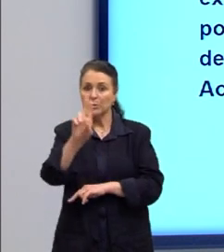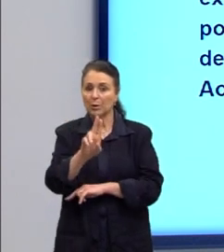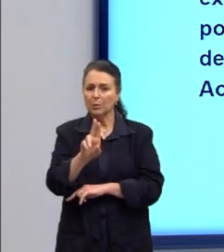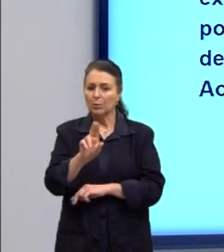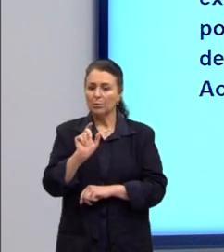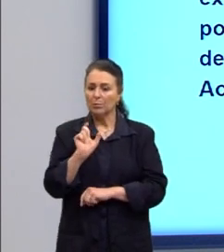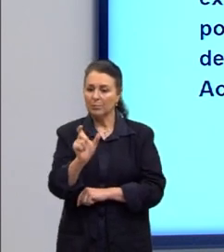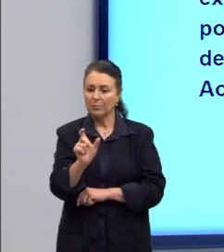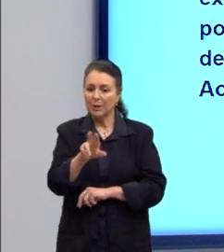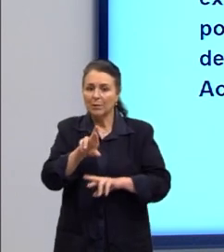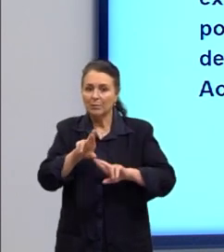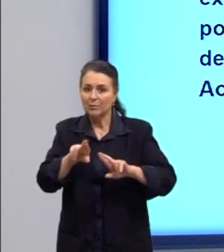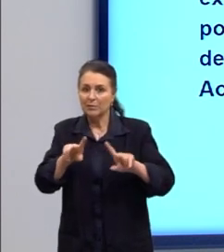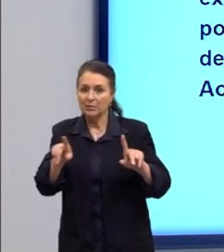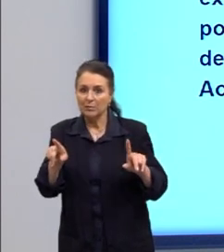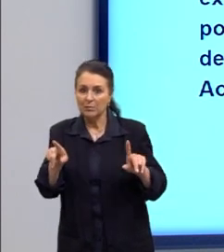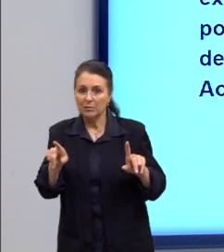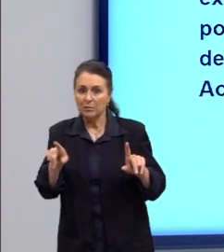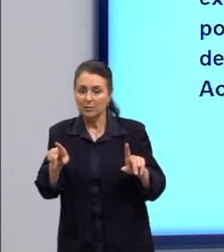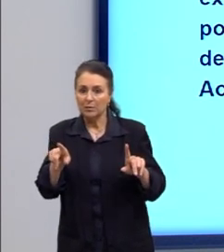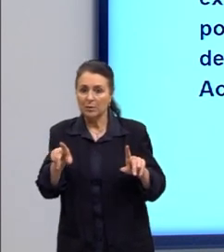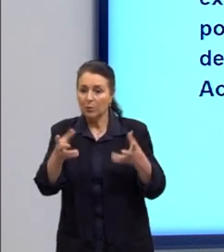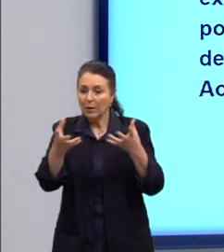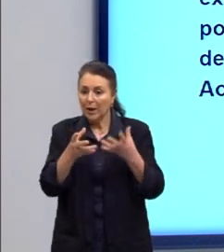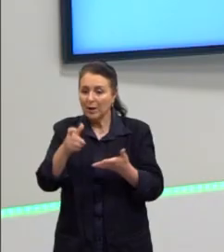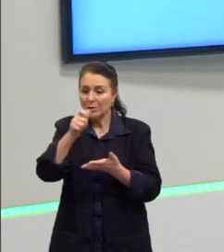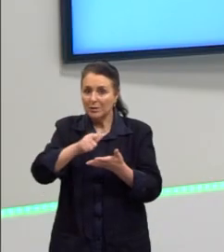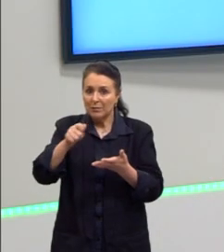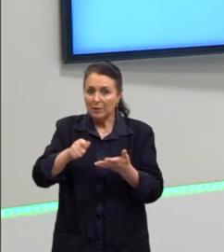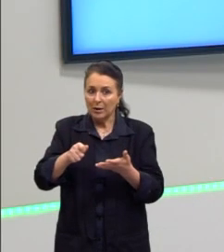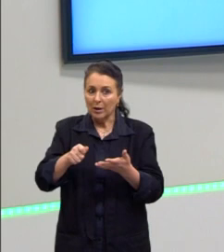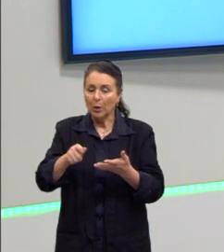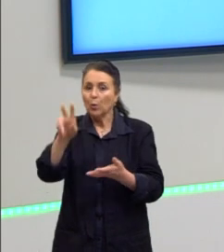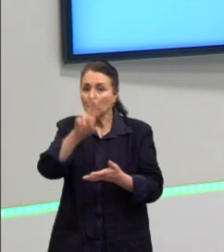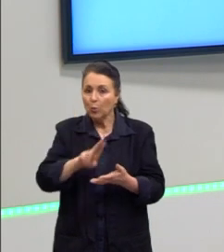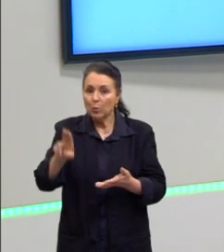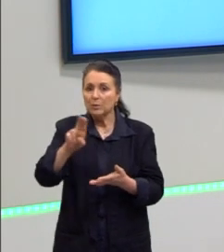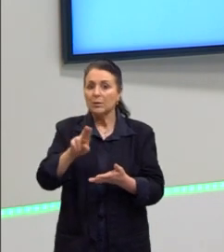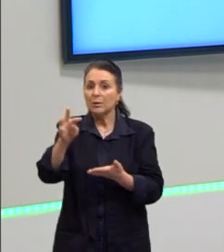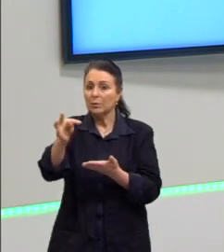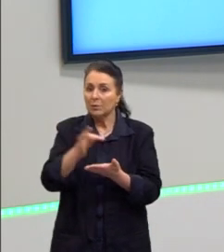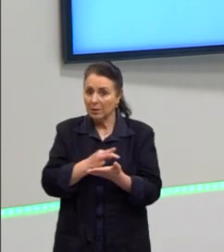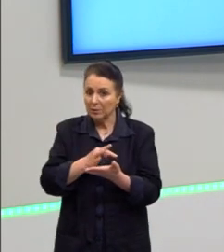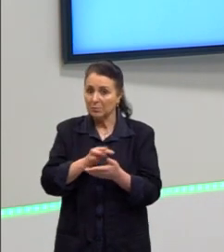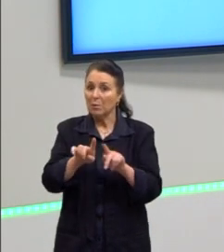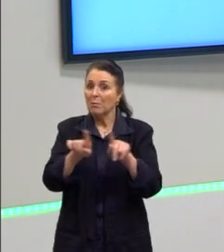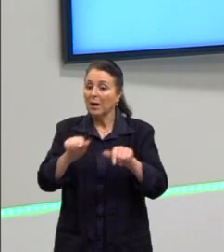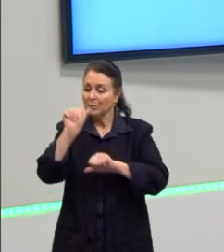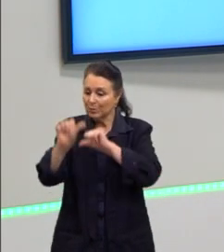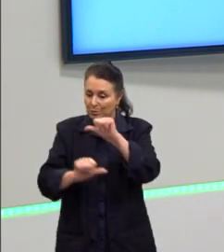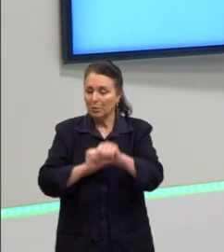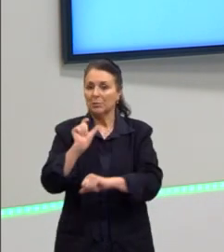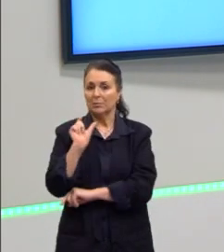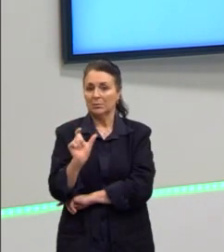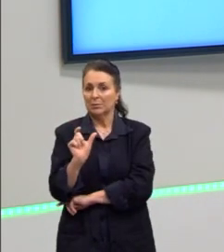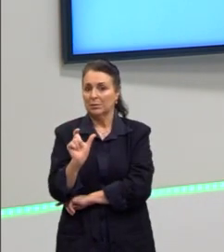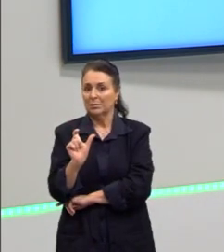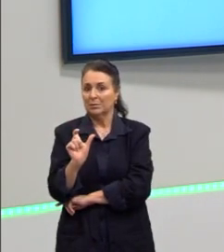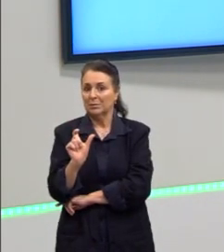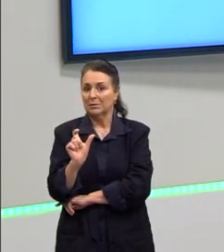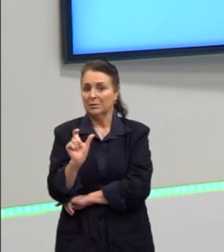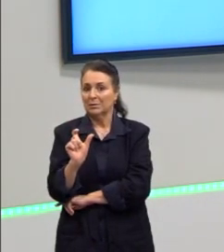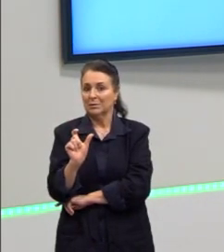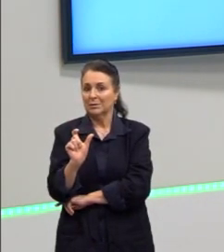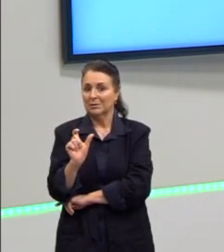palavras então eu vou escrever O mesmo texto usando outras palavras é assim